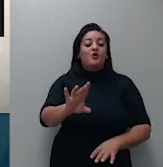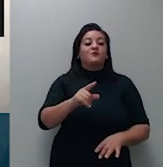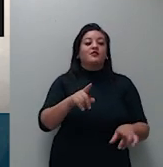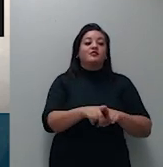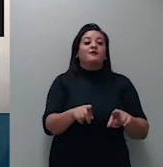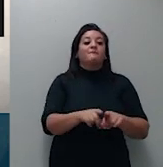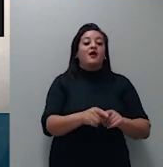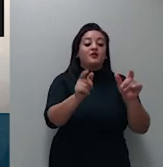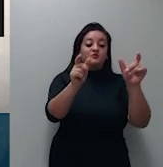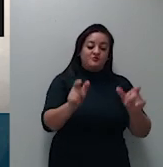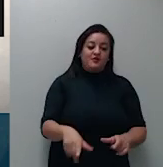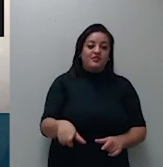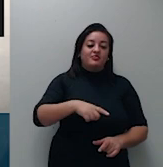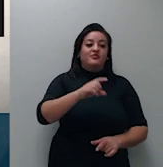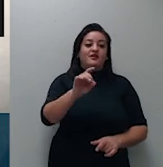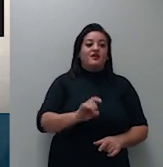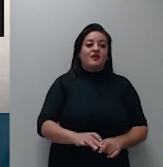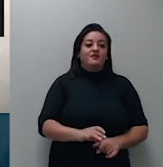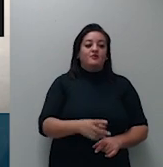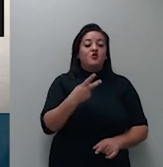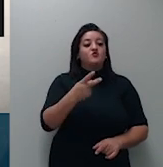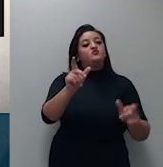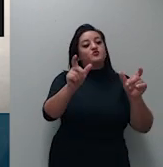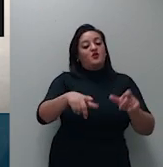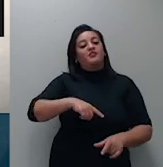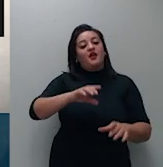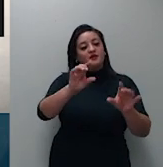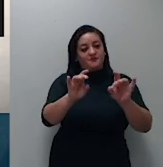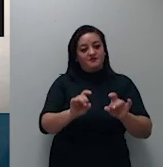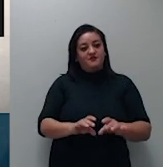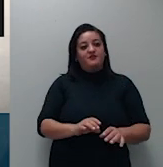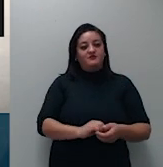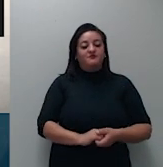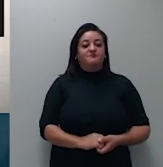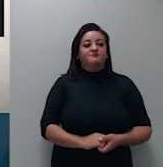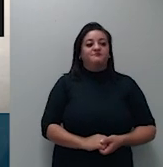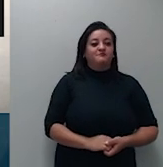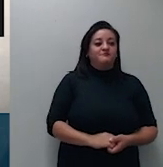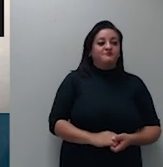de preferência por ambas as partes agravante é agravado